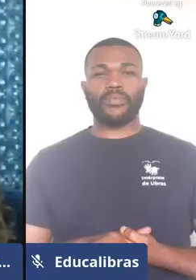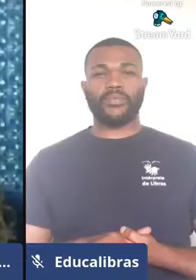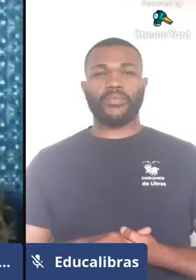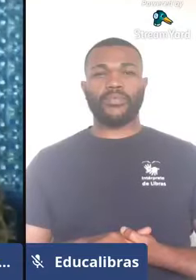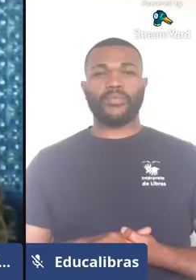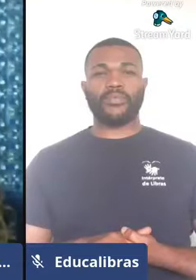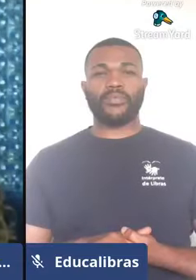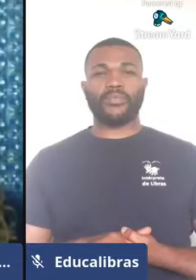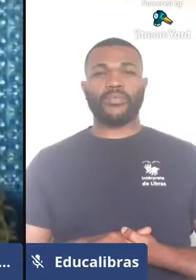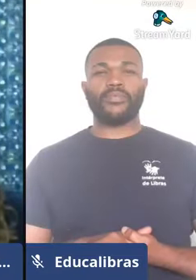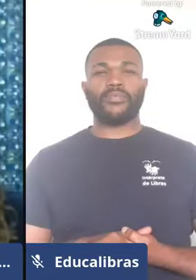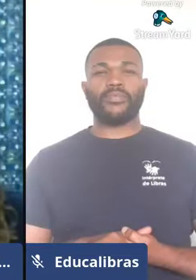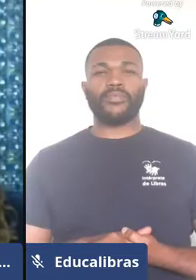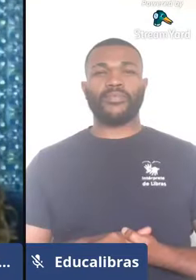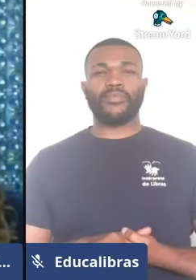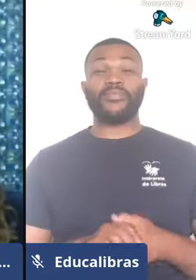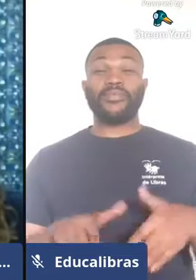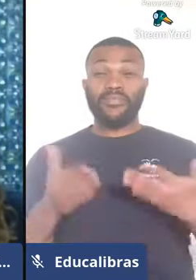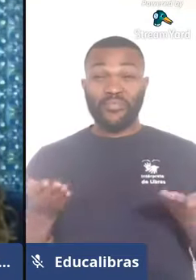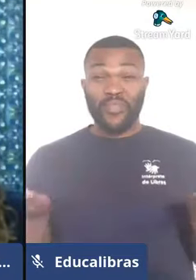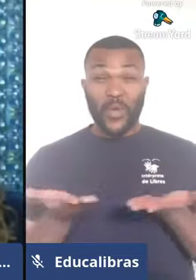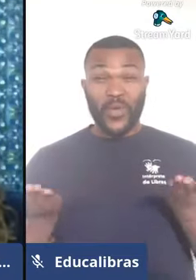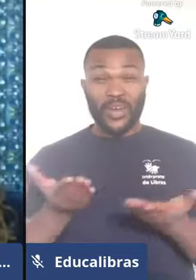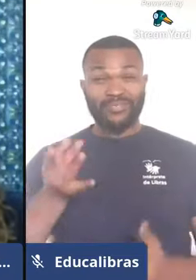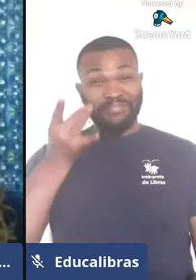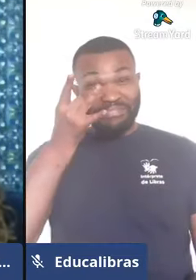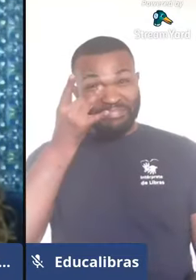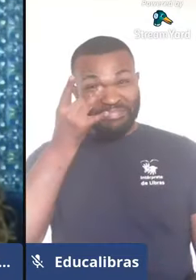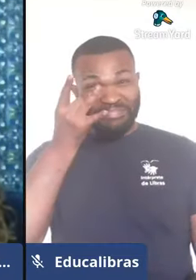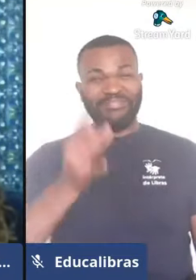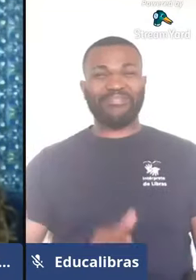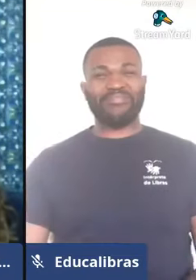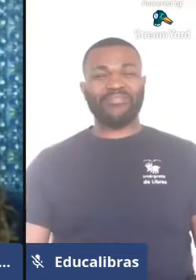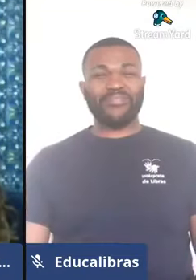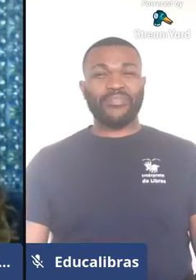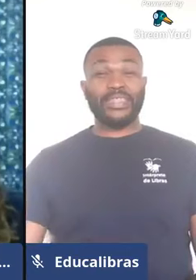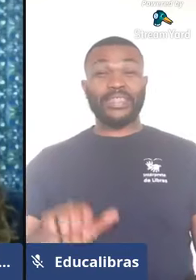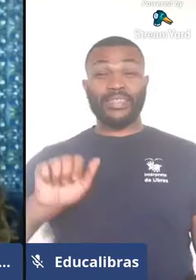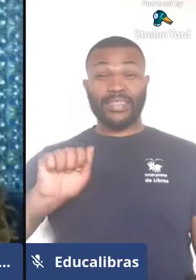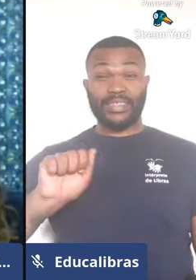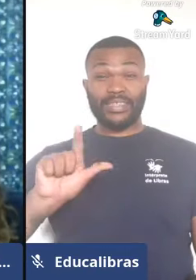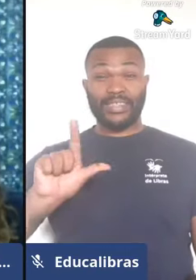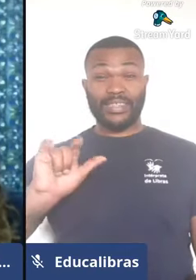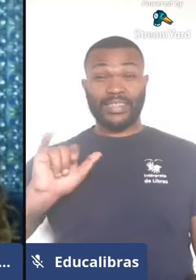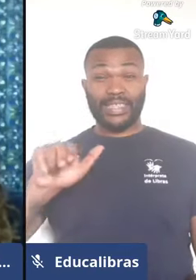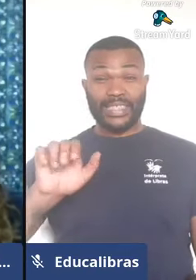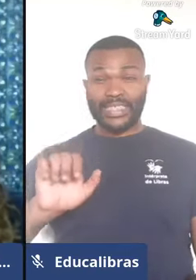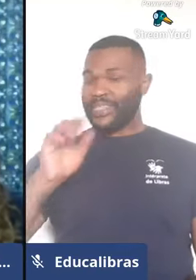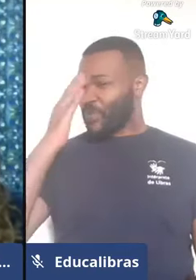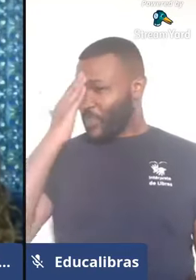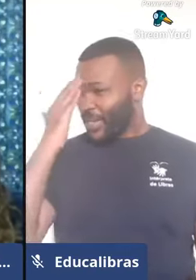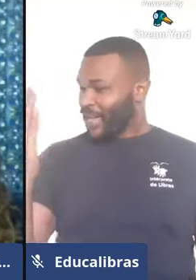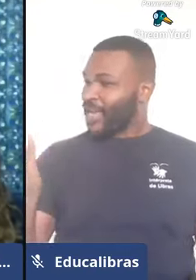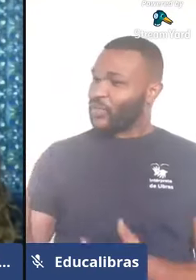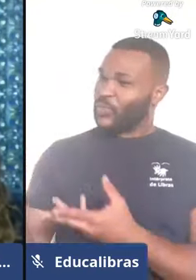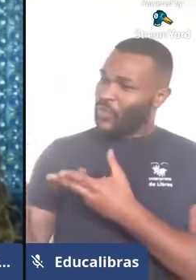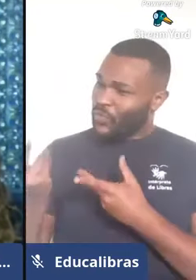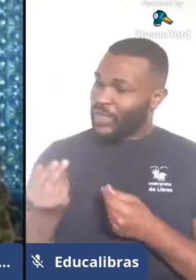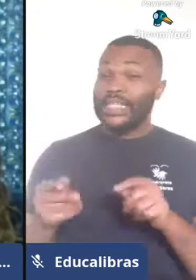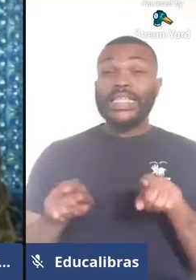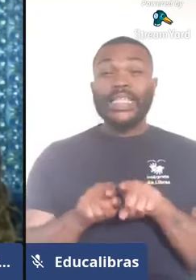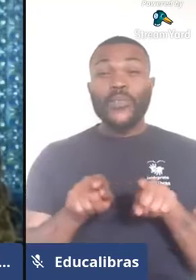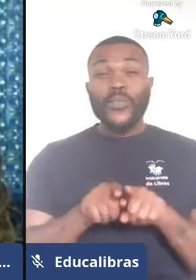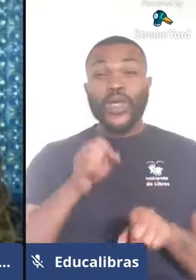atenção agora. Bom, estamos ao vivo. Aline, primeiro obrigado por estar aqui. Adriano, bom dia,